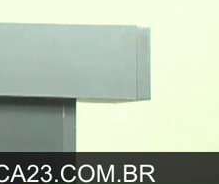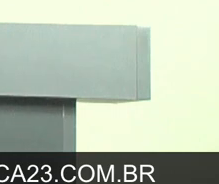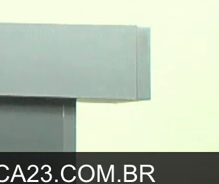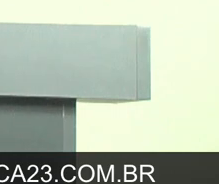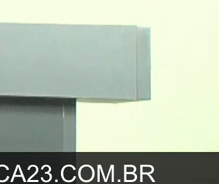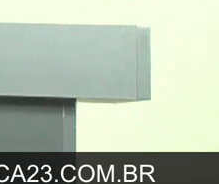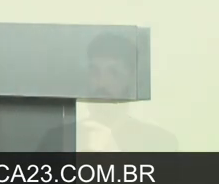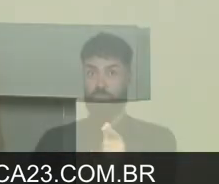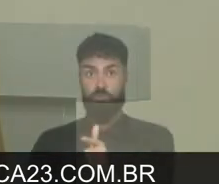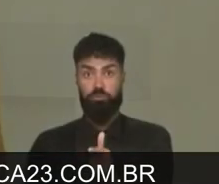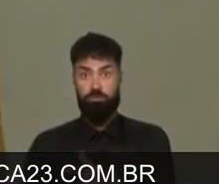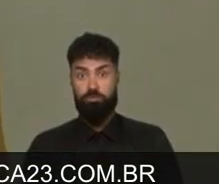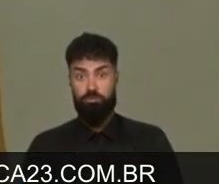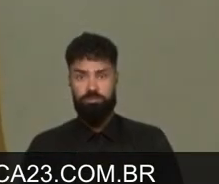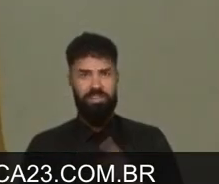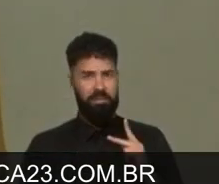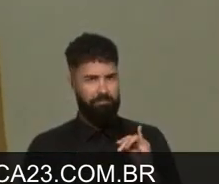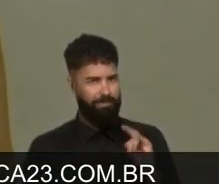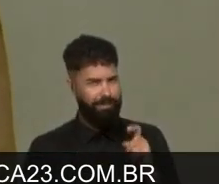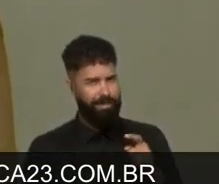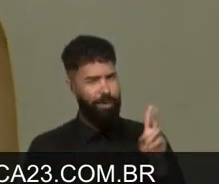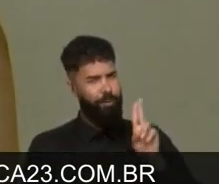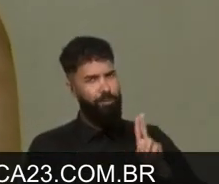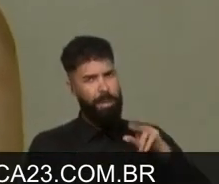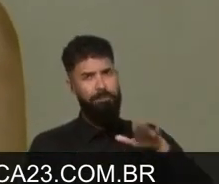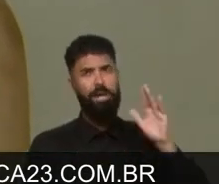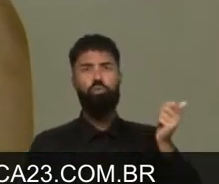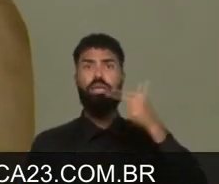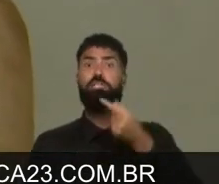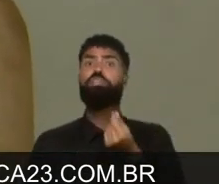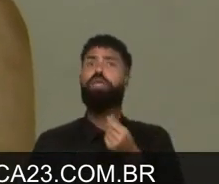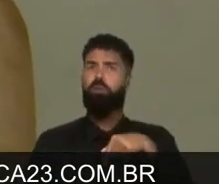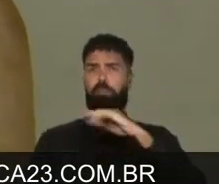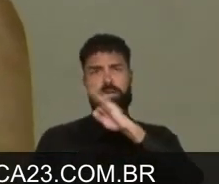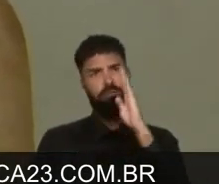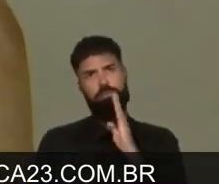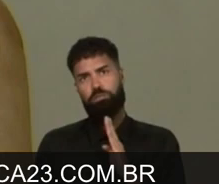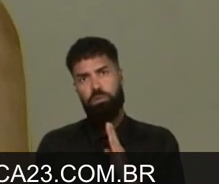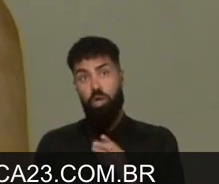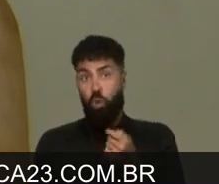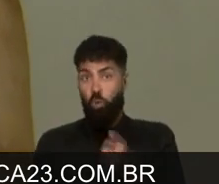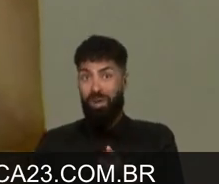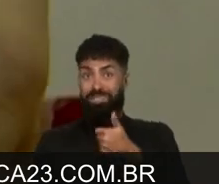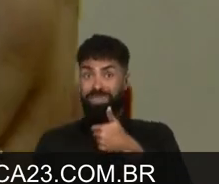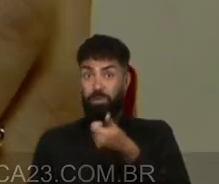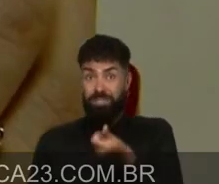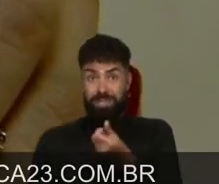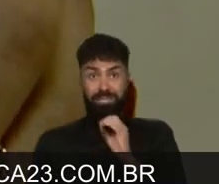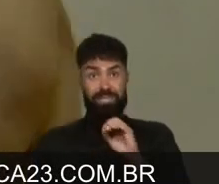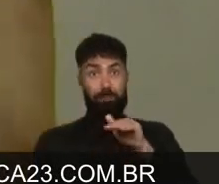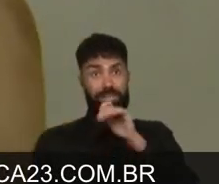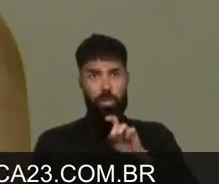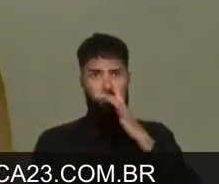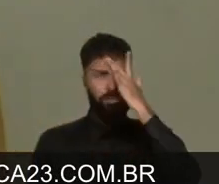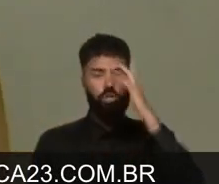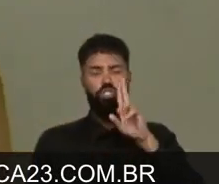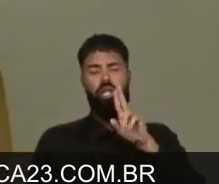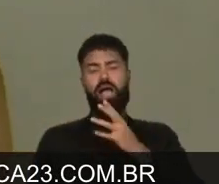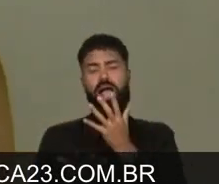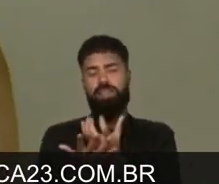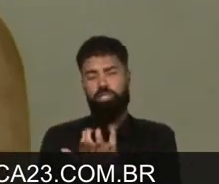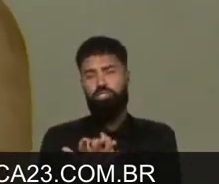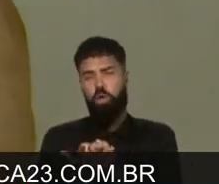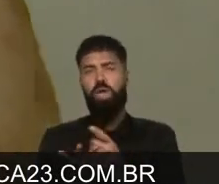Veja só. Pix já é mais usado do que dinheiro no Brasil, com quase 160 milhões de usuários cadastrados